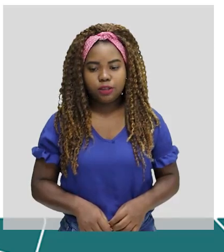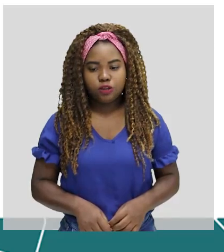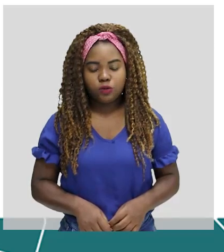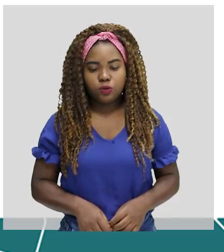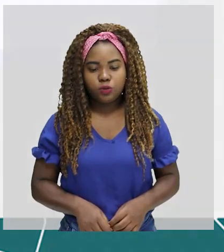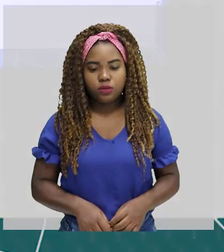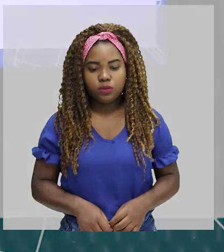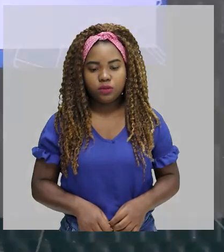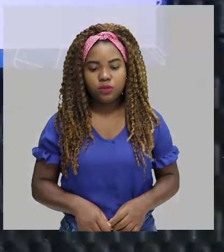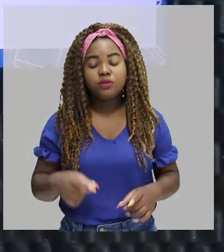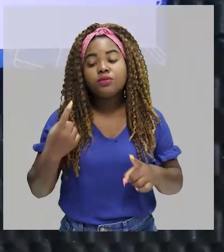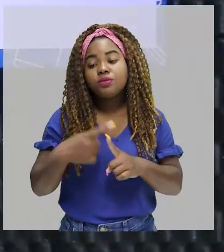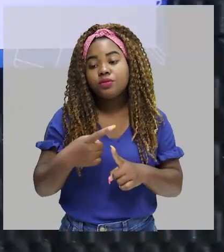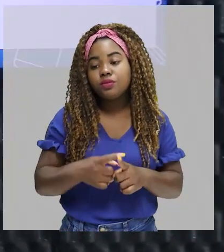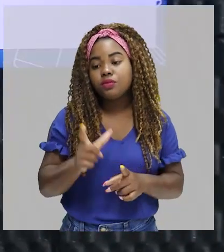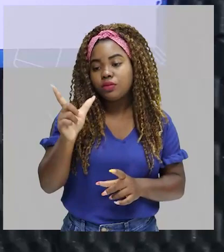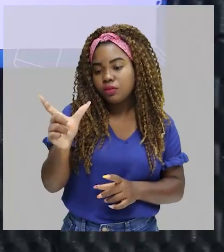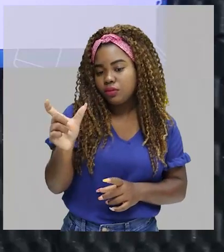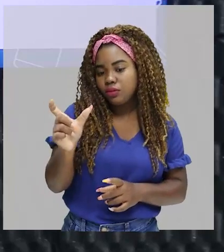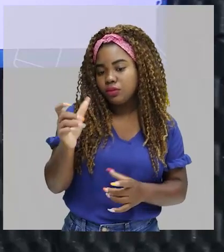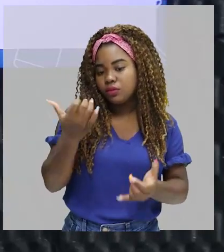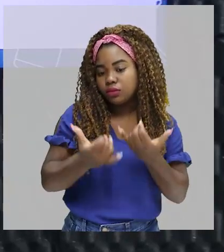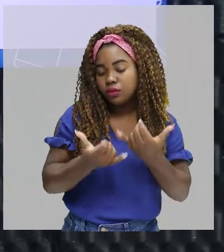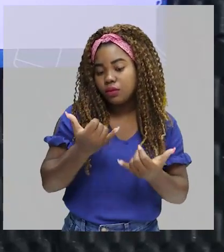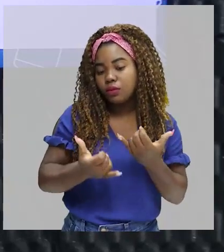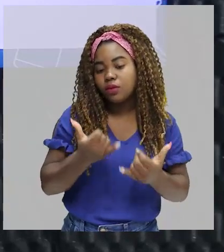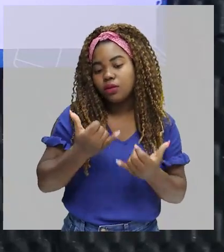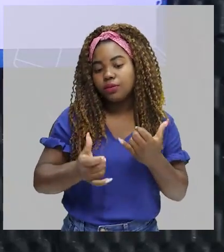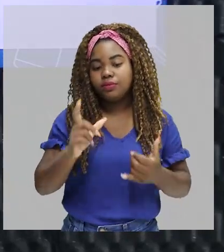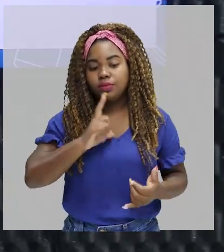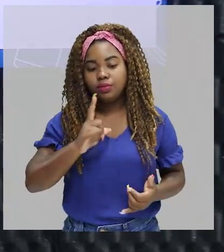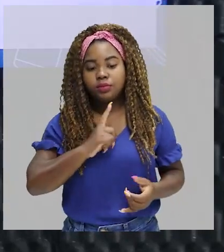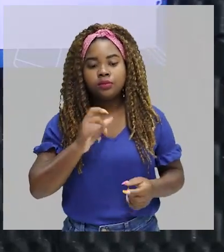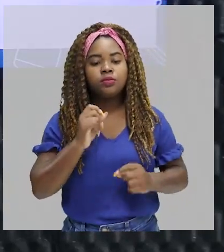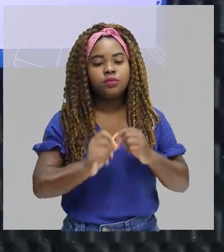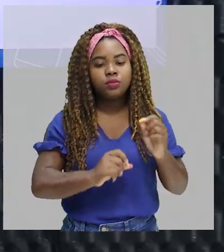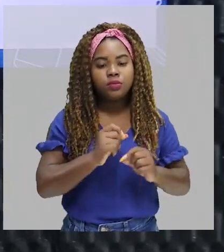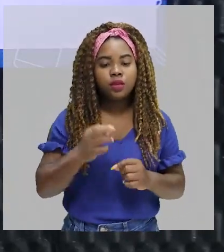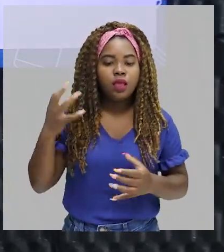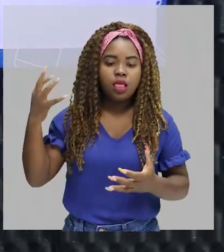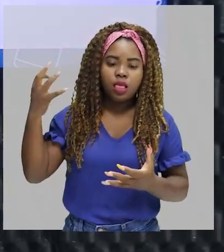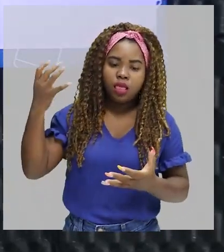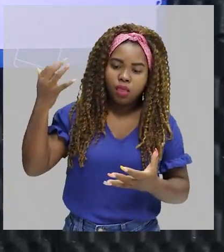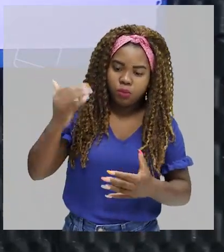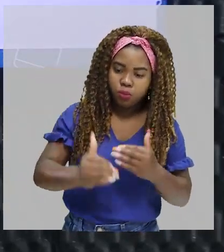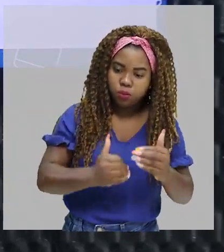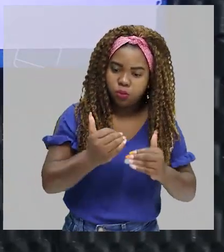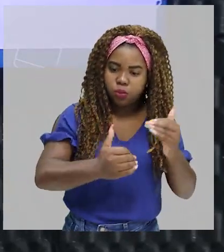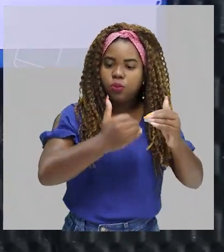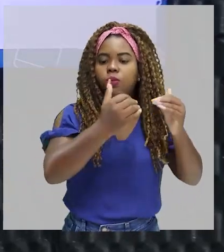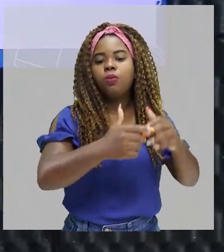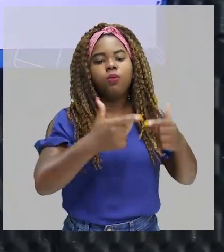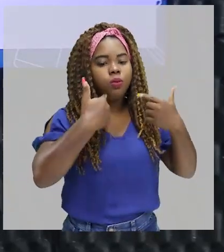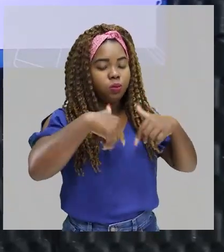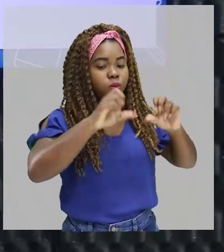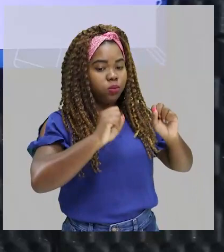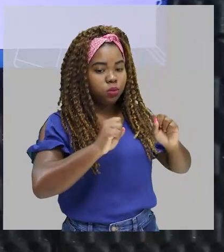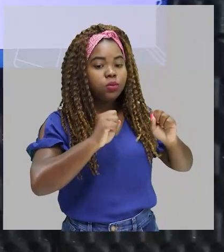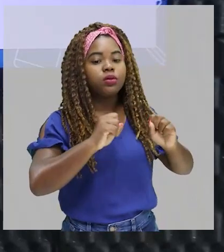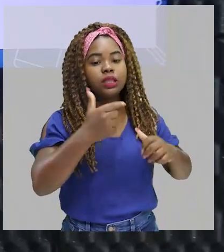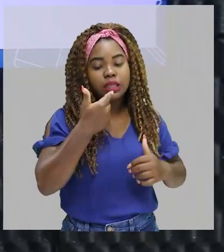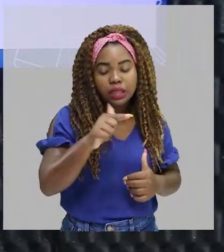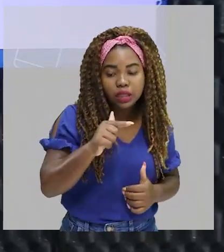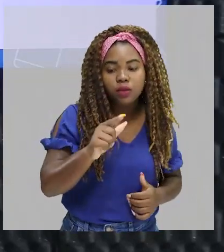que as falsas cognatas existem? Porque ao longo da evolução linguística daquele idioma, você pode ter tido uma mudança de